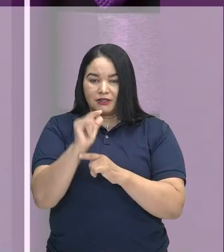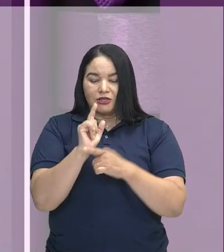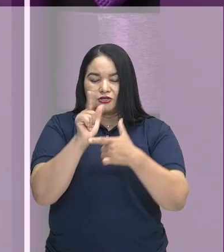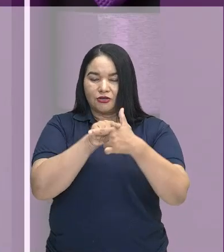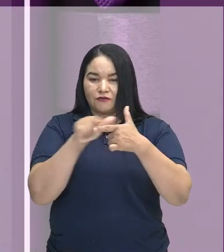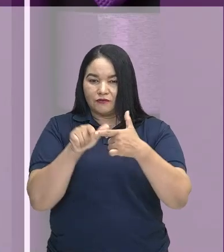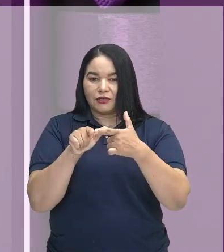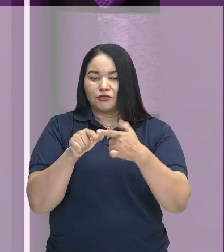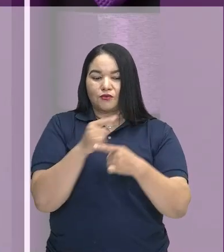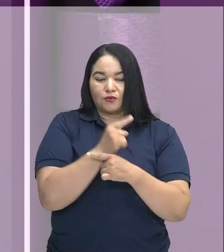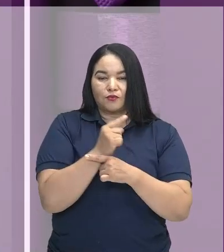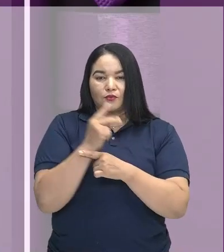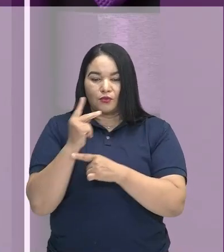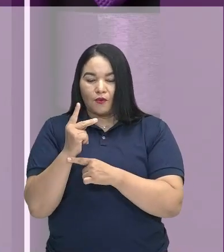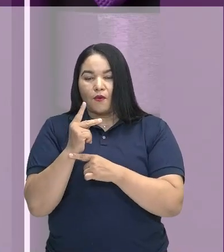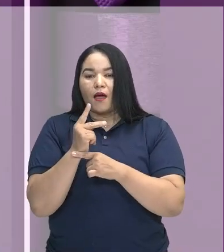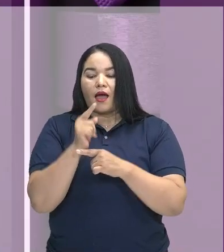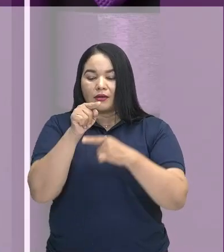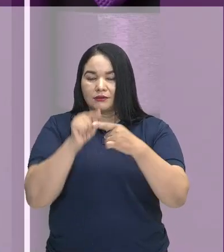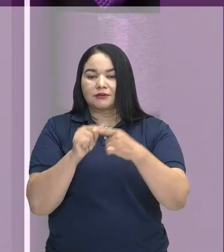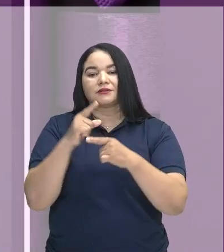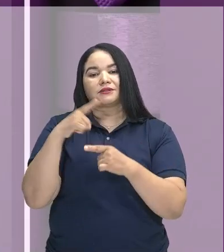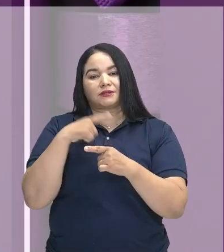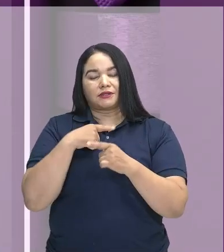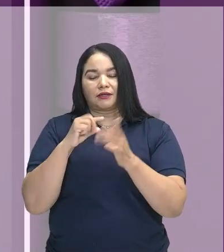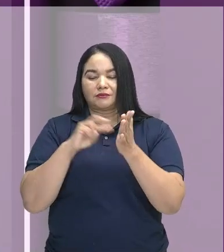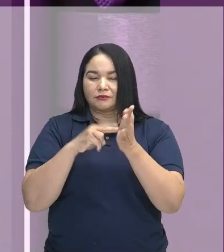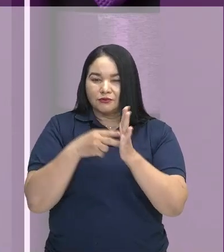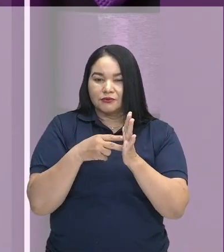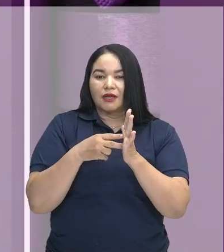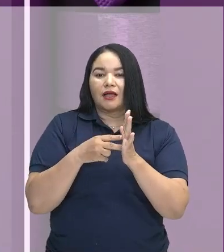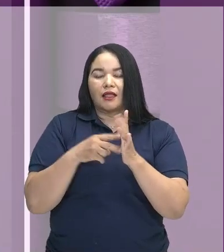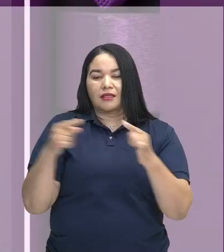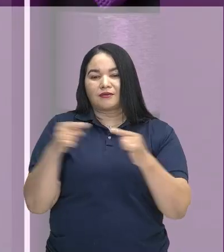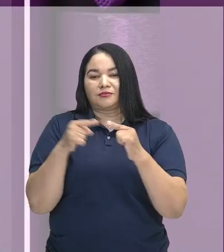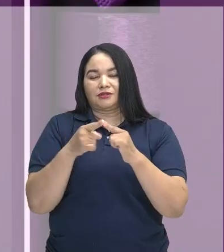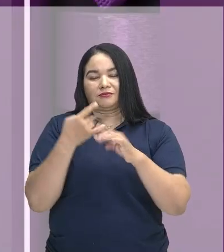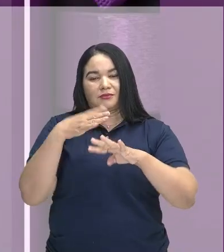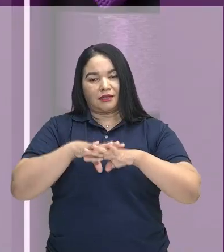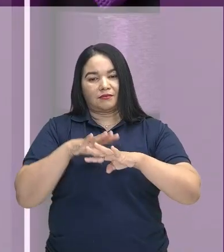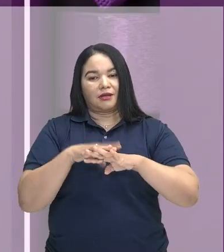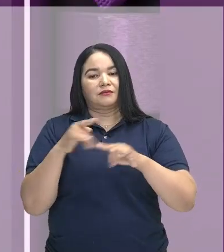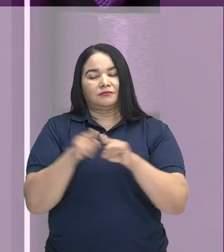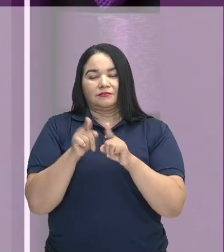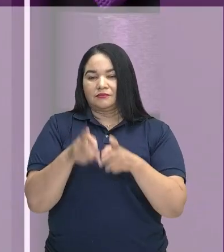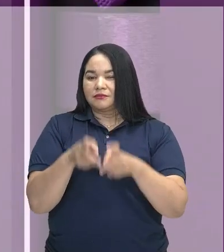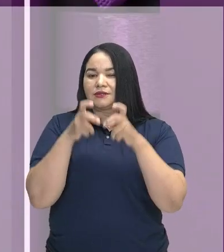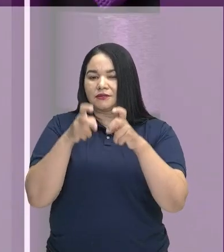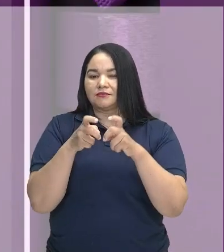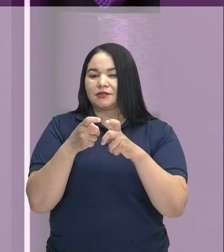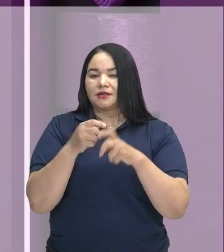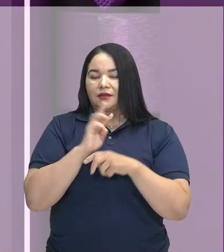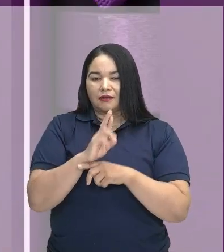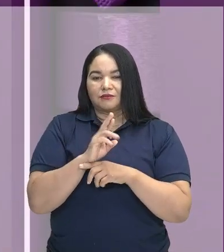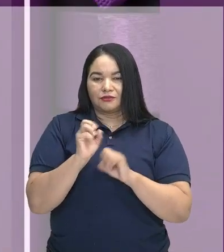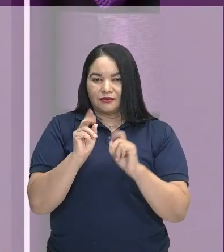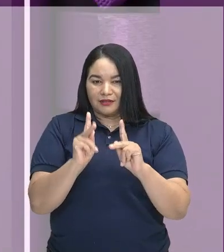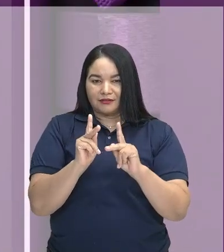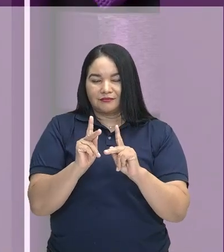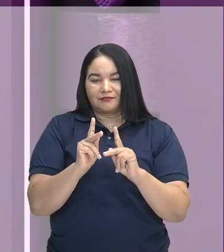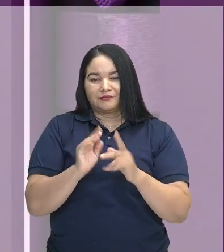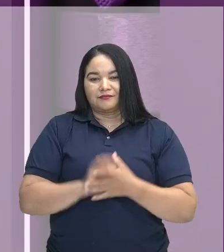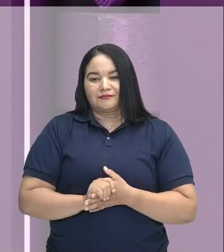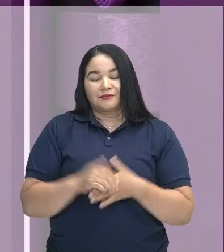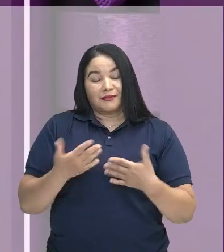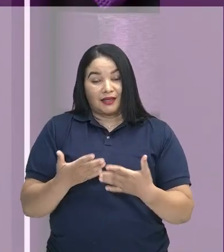pela outra, tem um significado matemático que nós podemos extrair nessa resposta. Tá bom? Bom, alunos,